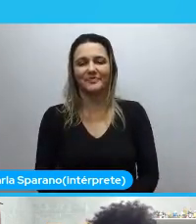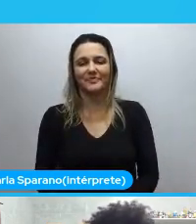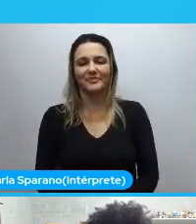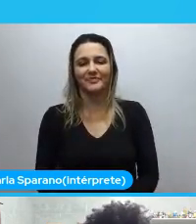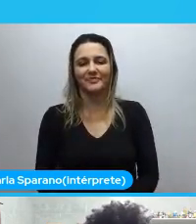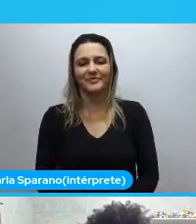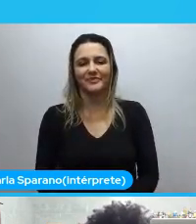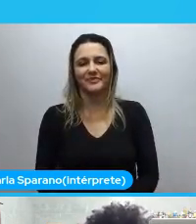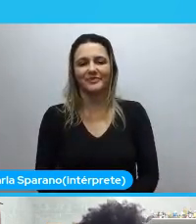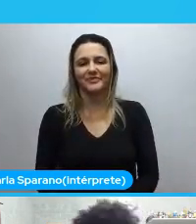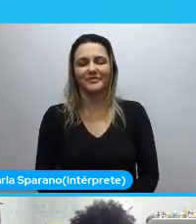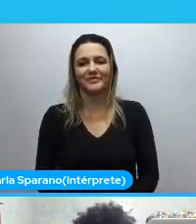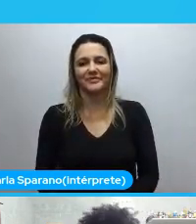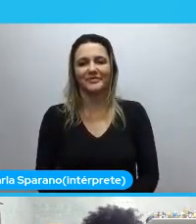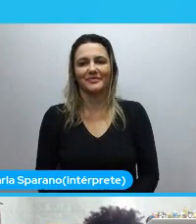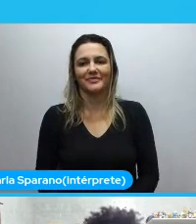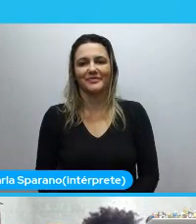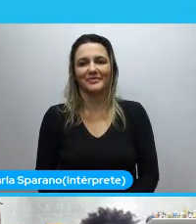É.